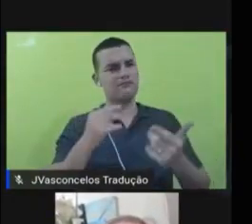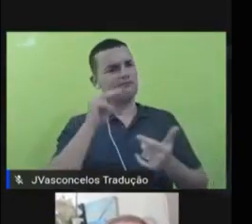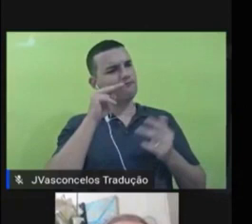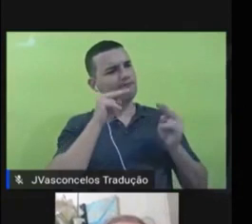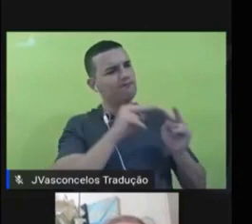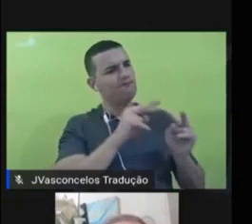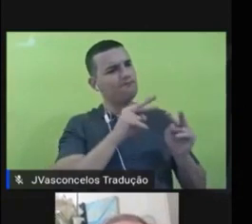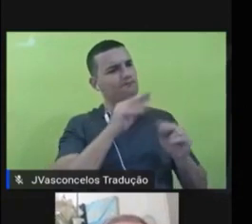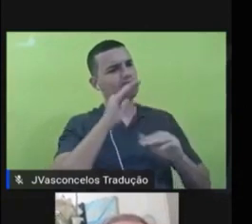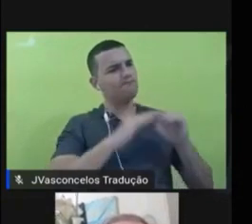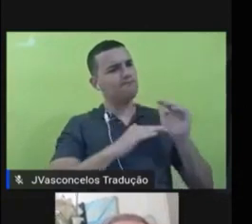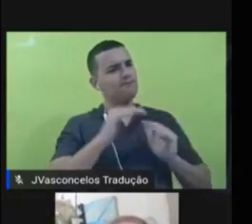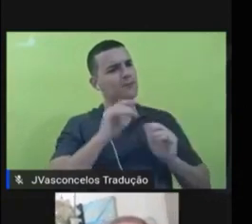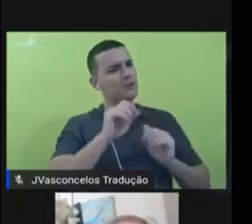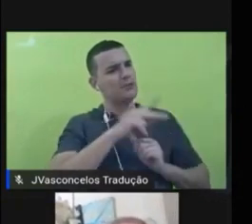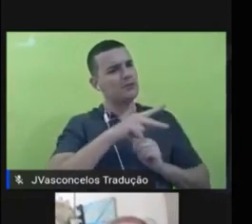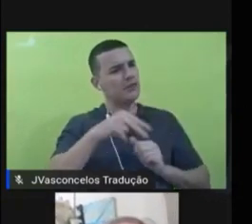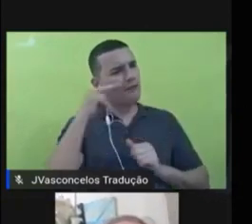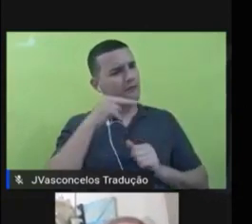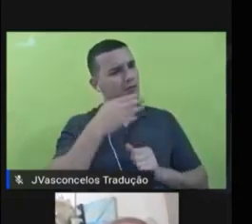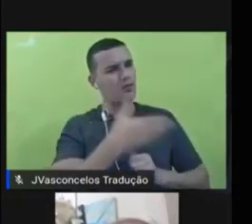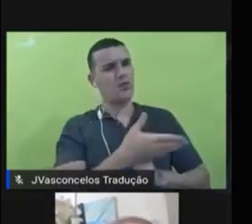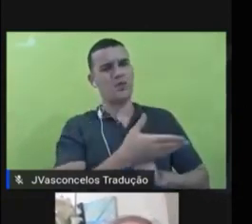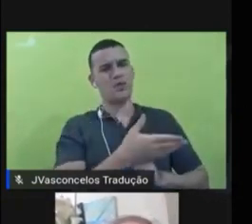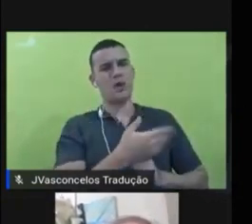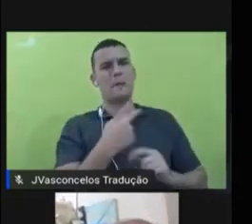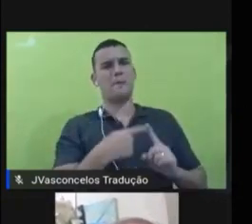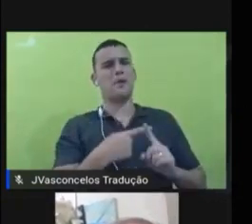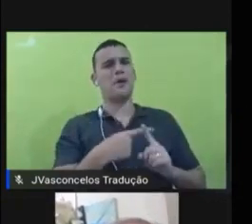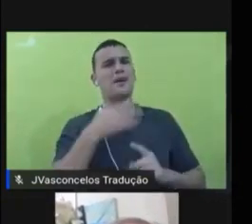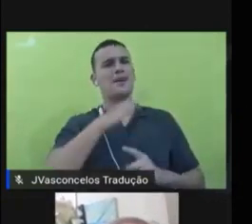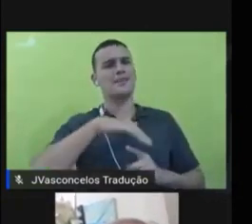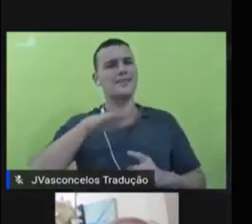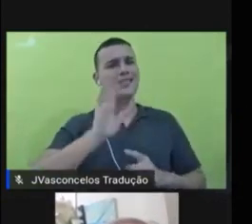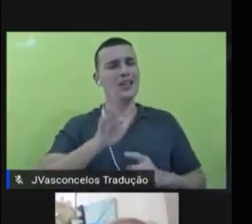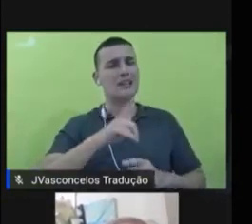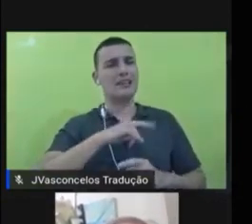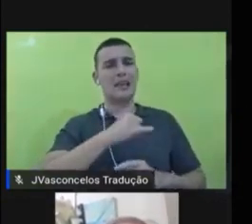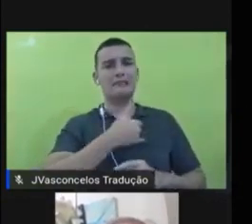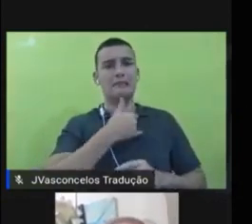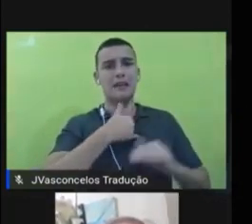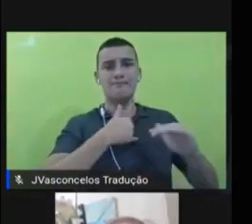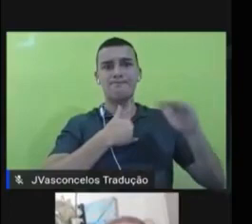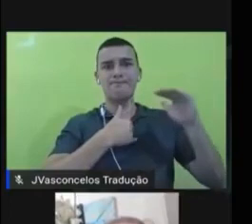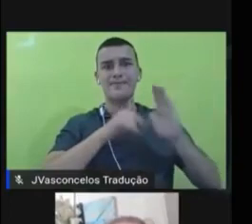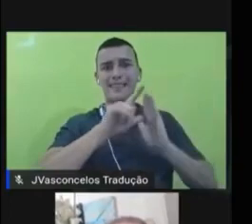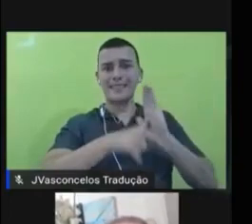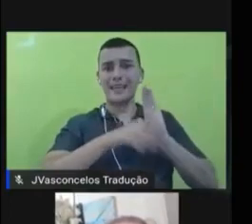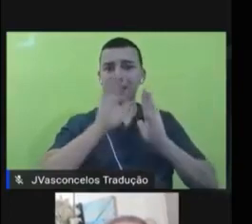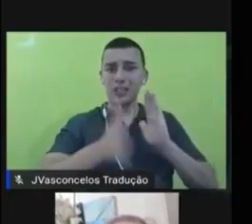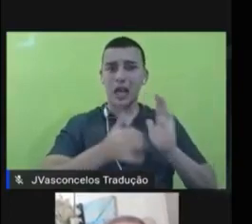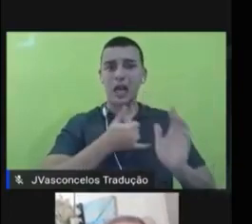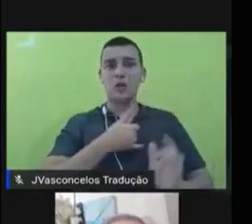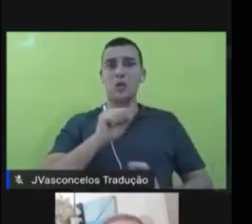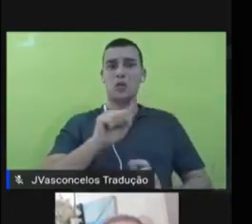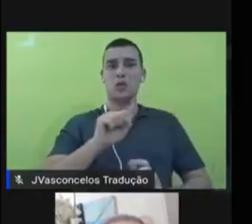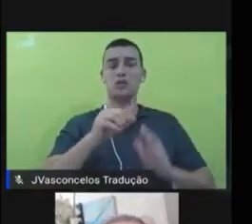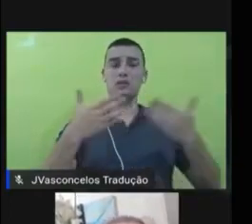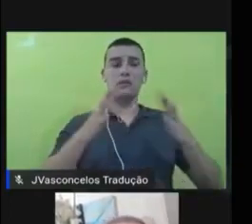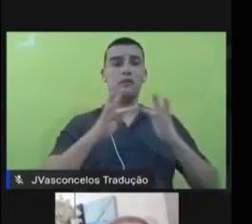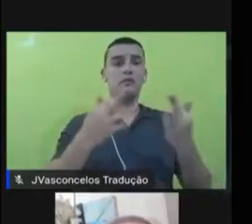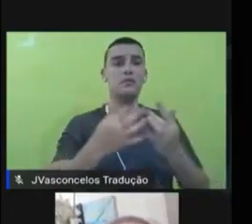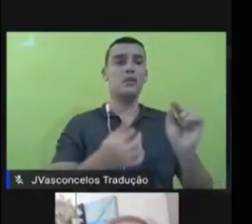a professora identificou que ela já estava numa idade de escolaridade, 8 anos, mas as